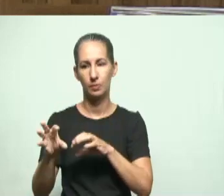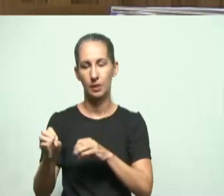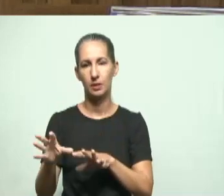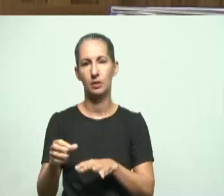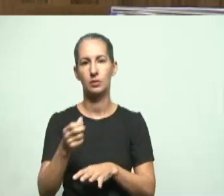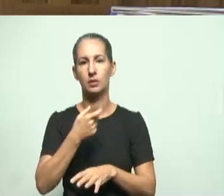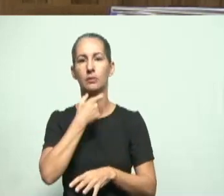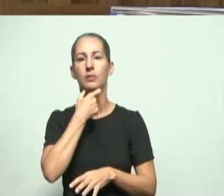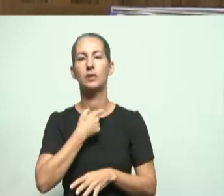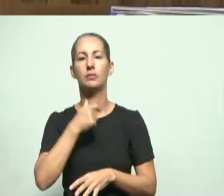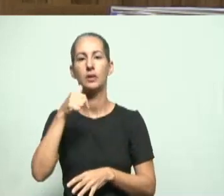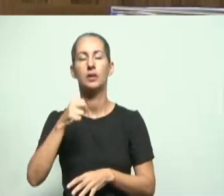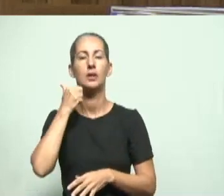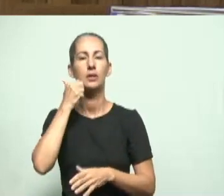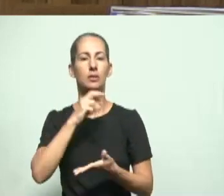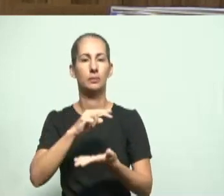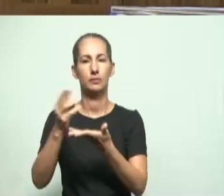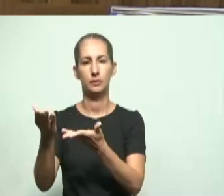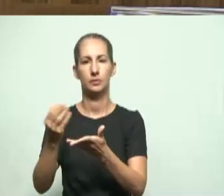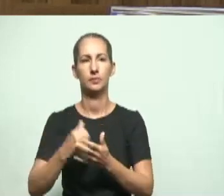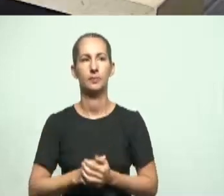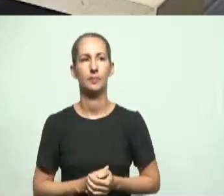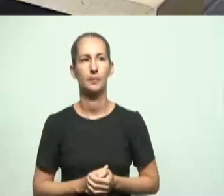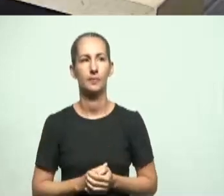na Rede de Ensino Municipal do Natal e da Outra Providência.